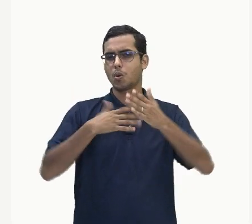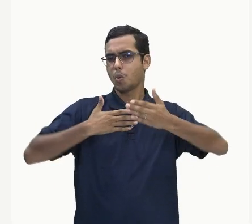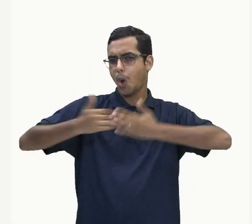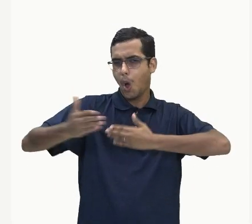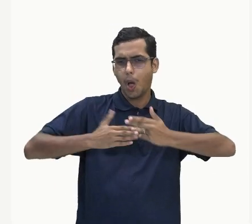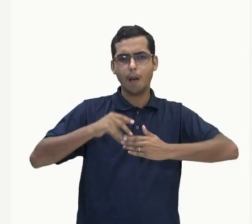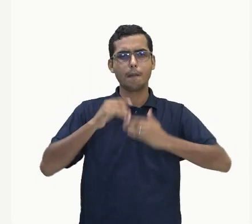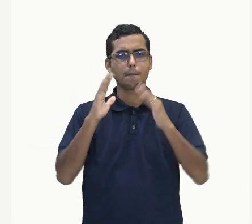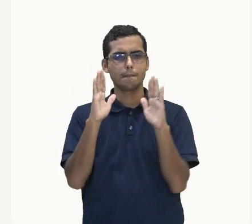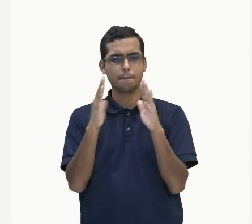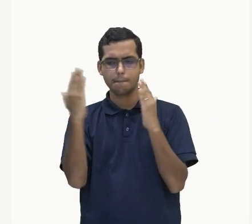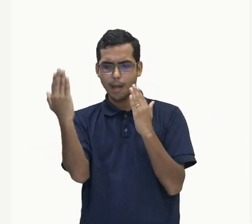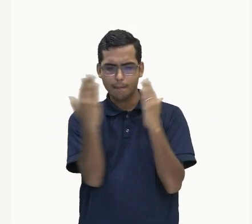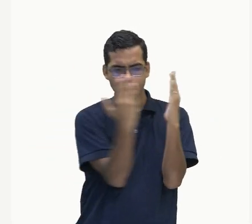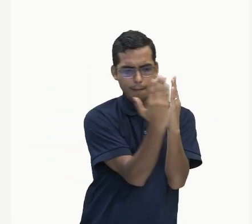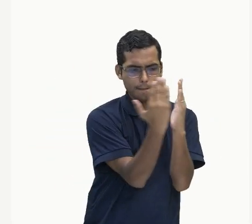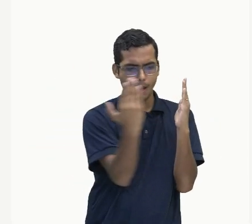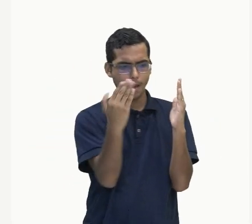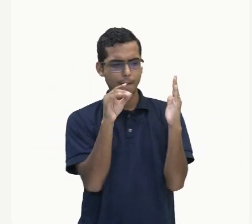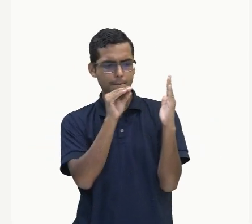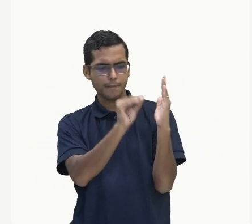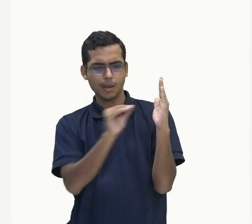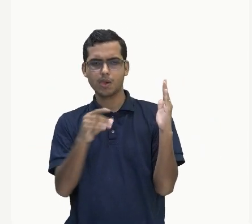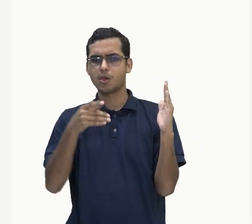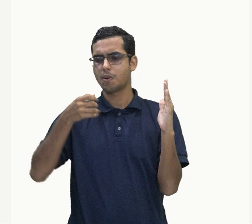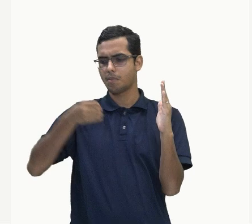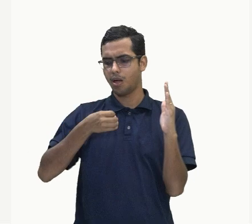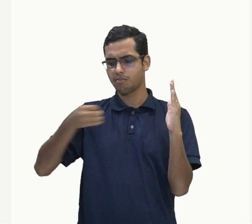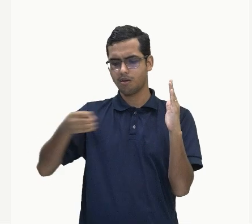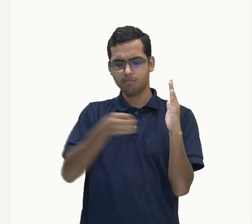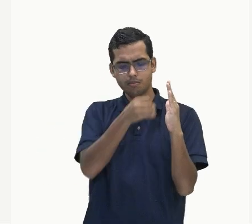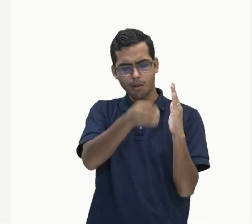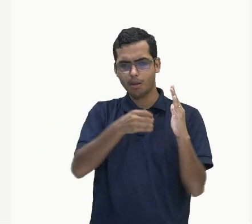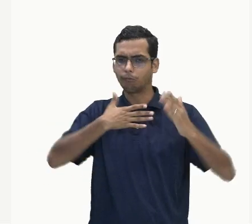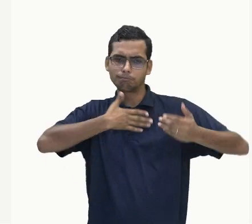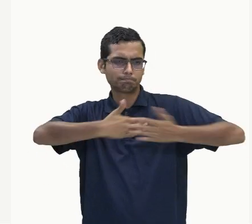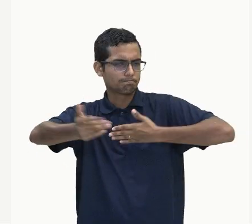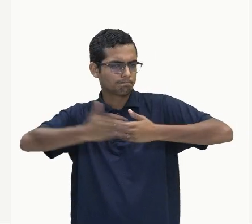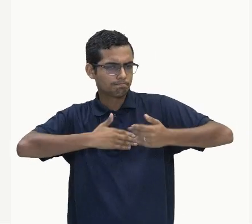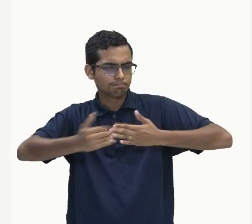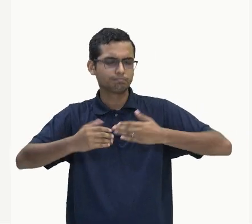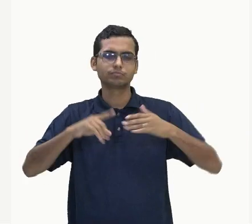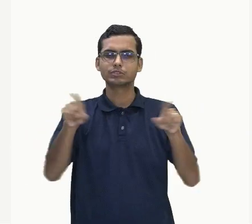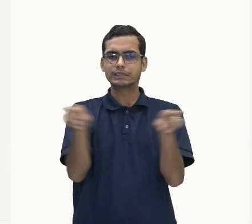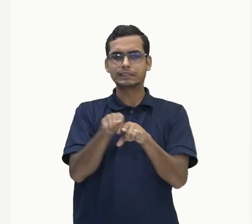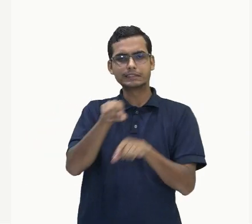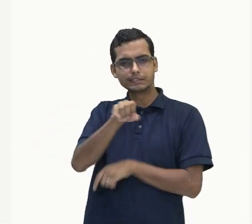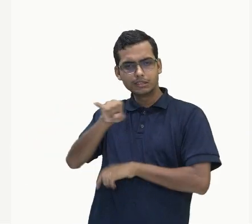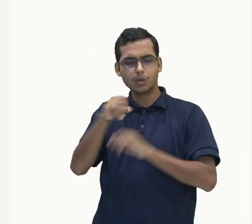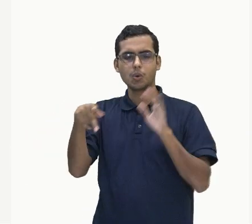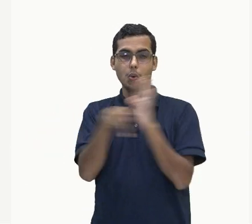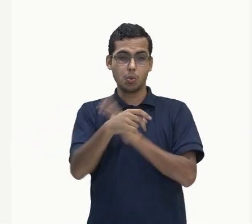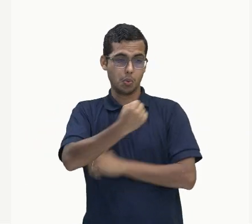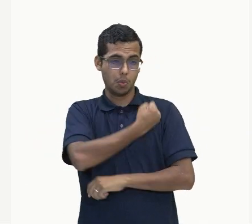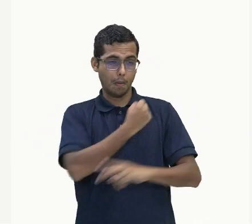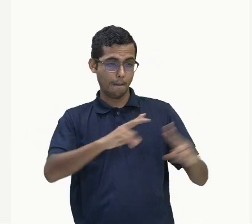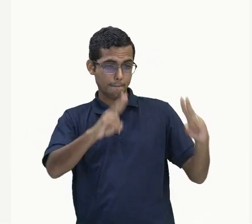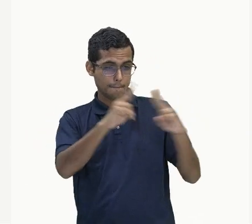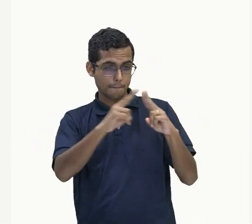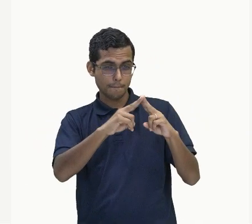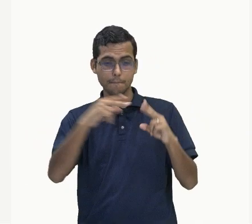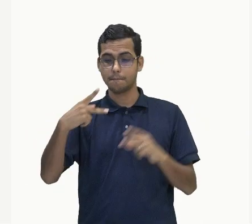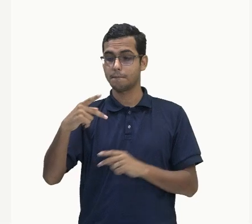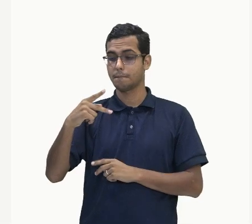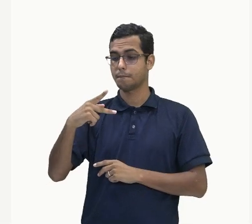importa onde você coloca o objeto. Se a divisão 360 por alfa, né, se alfa der um número par, ou seja, se alfa